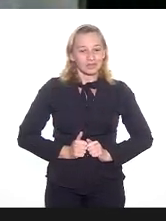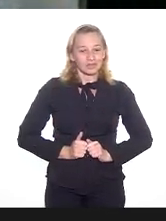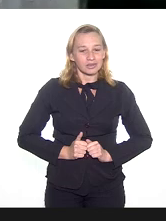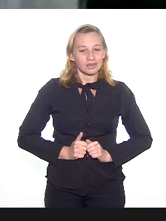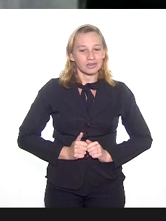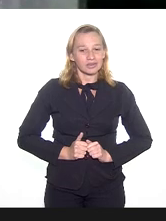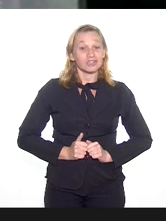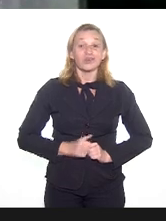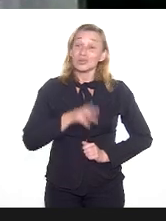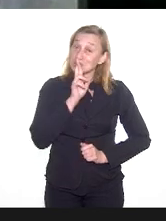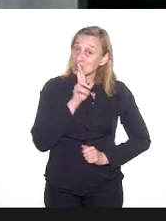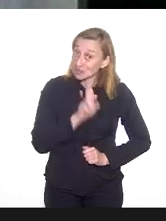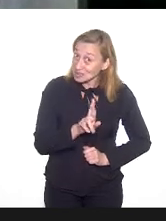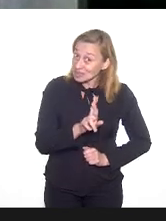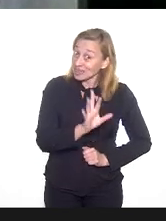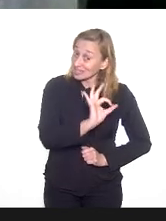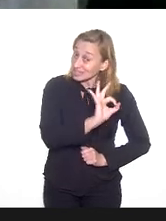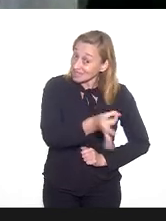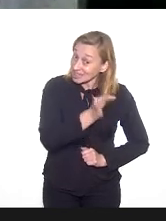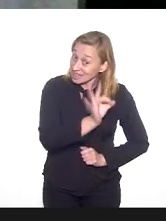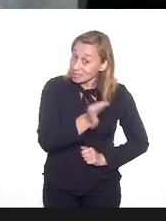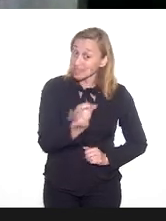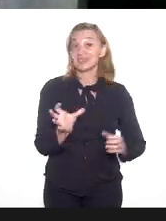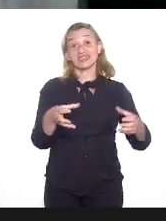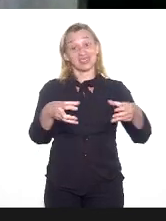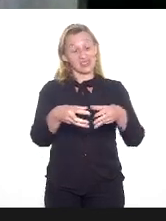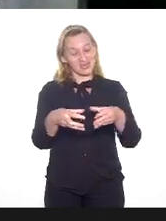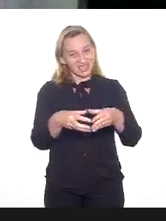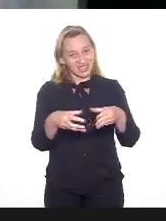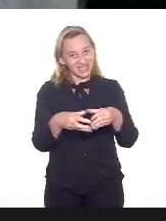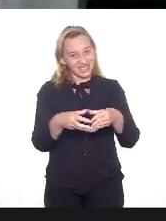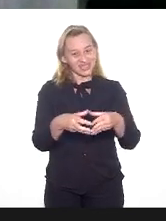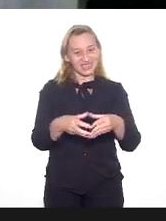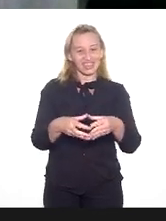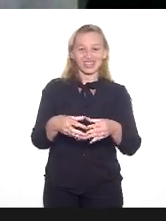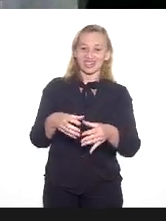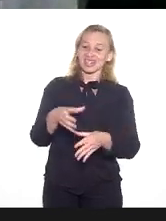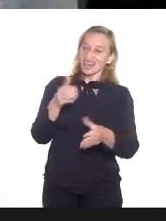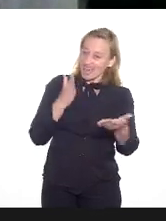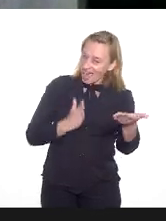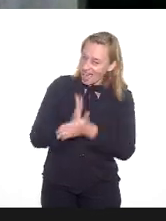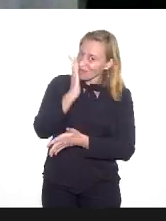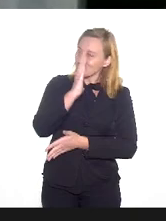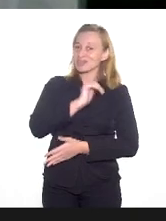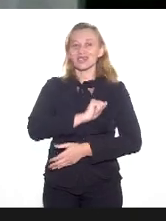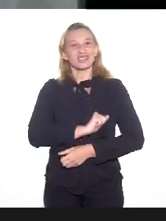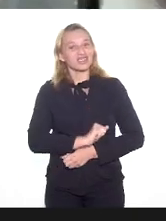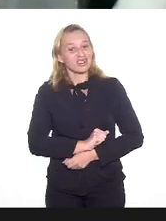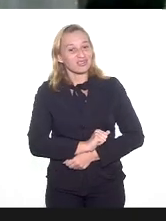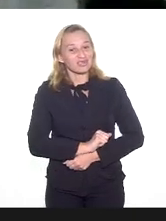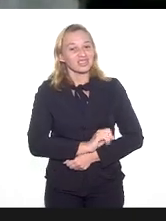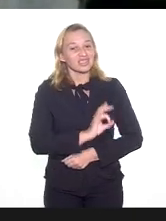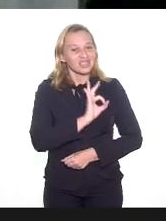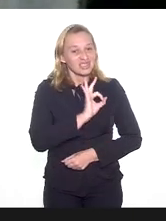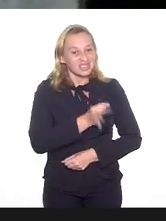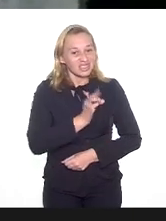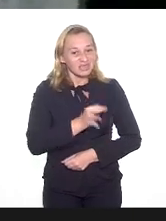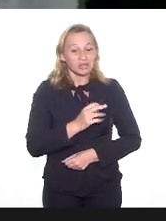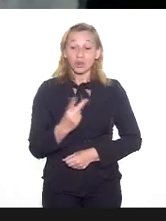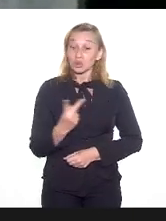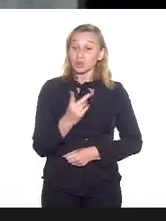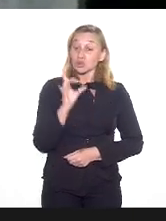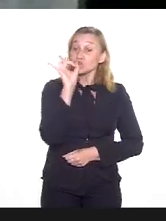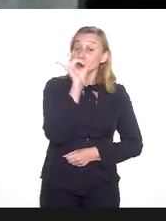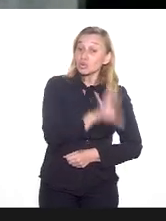os resultados desta comissão, e favorável à aprovação, inclusive com as duas